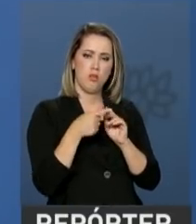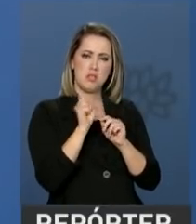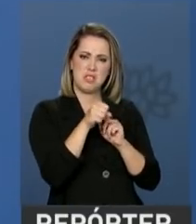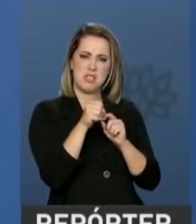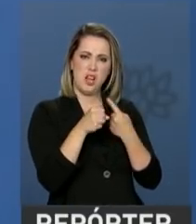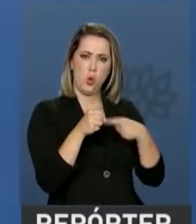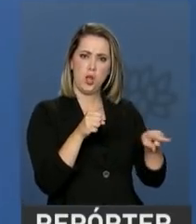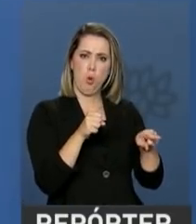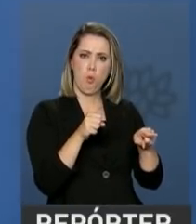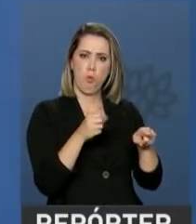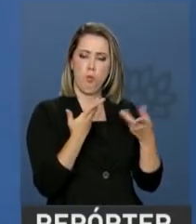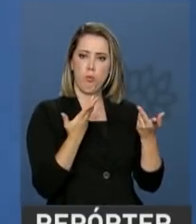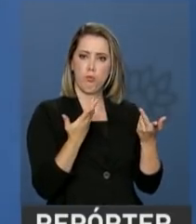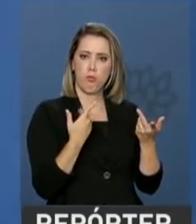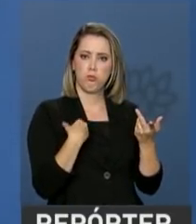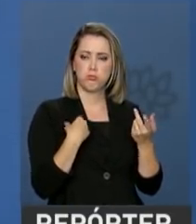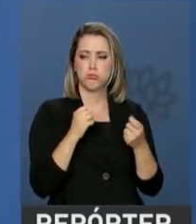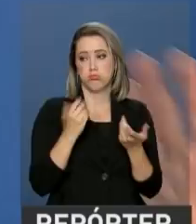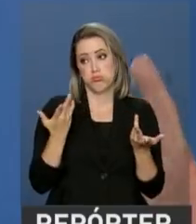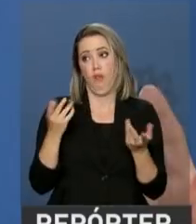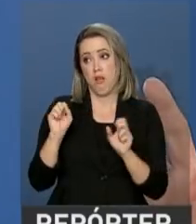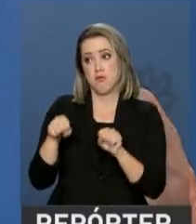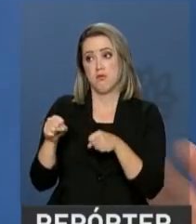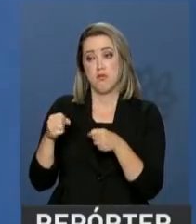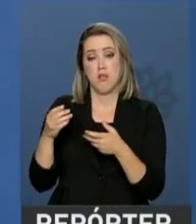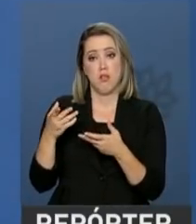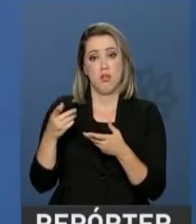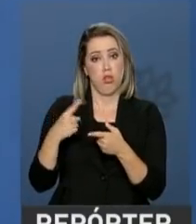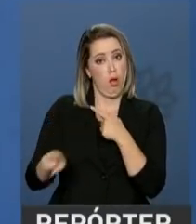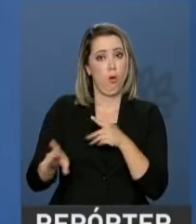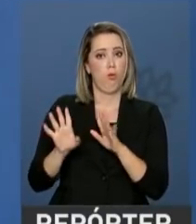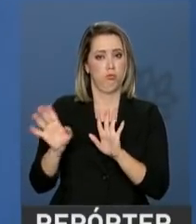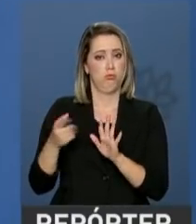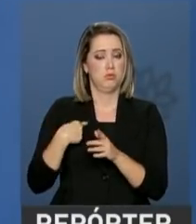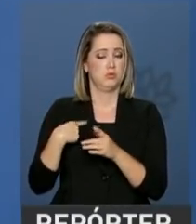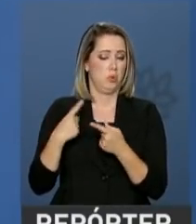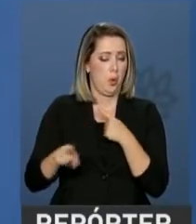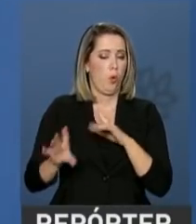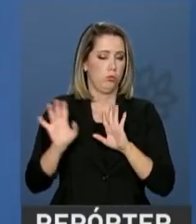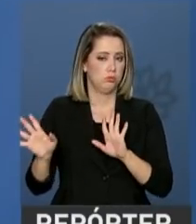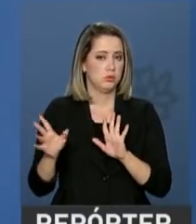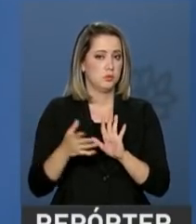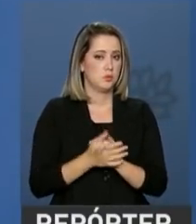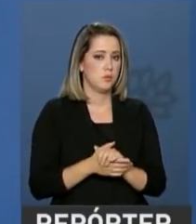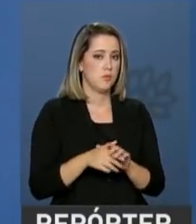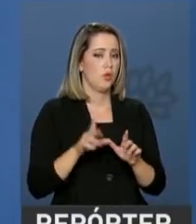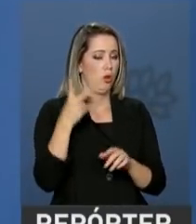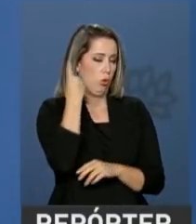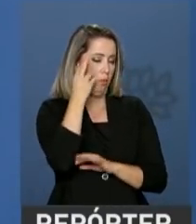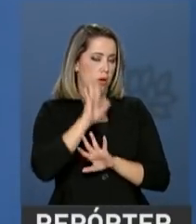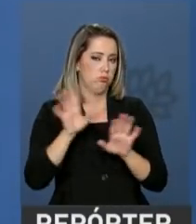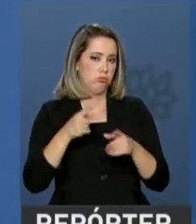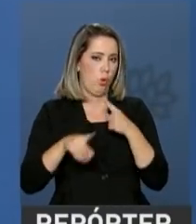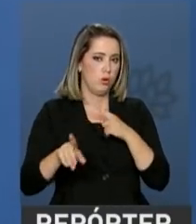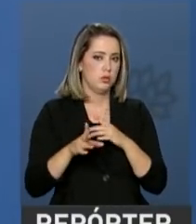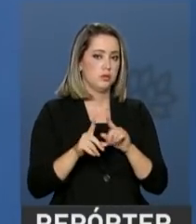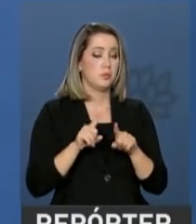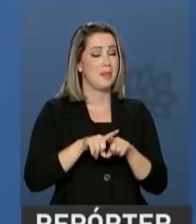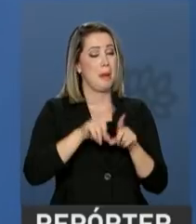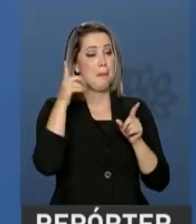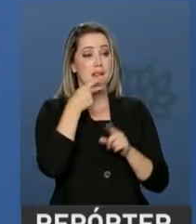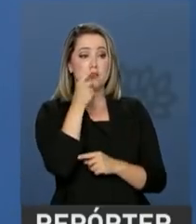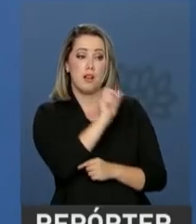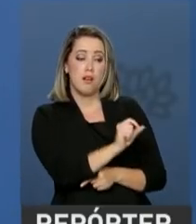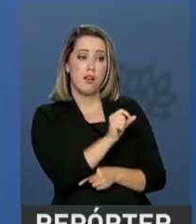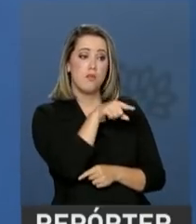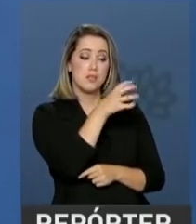favor? Contra. Eu também, normal. Se alguém te dizer, você prefere aposentar